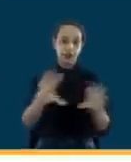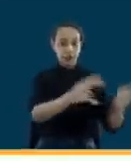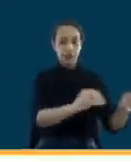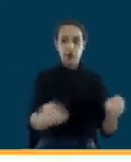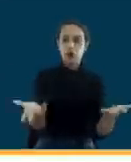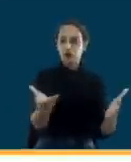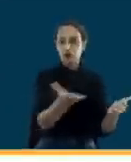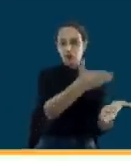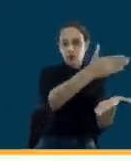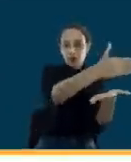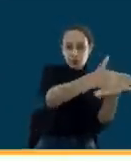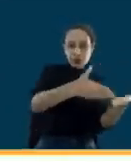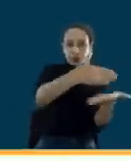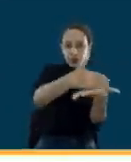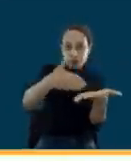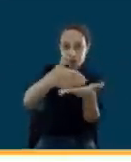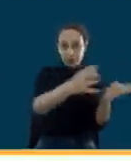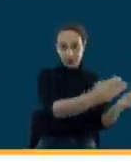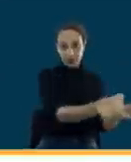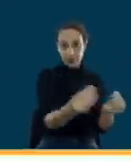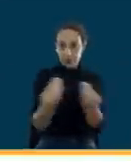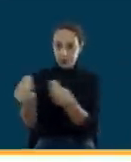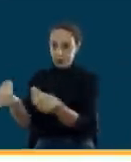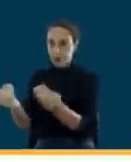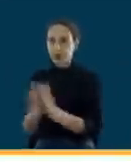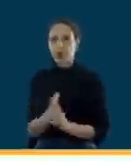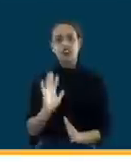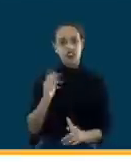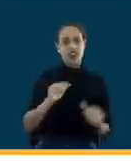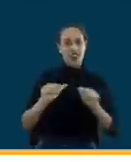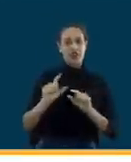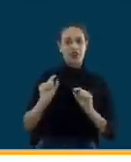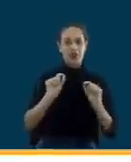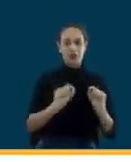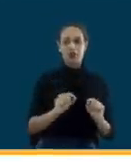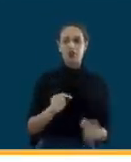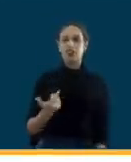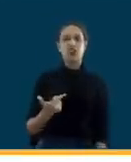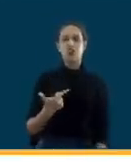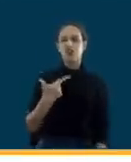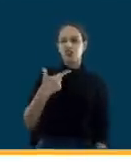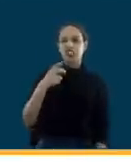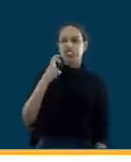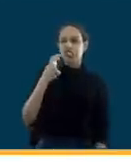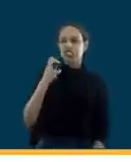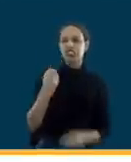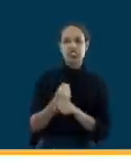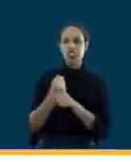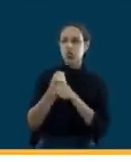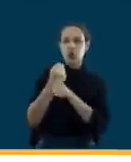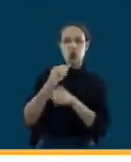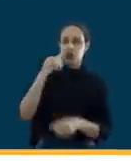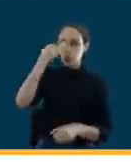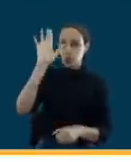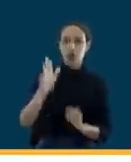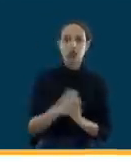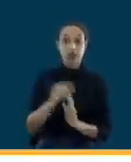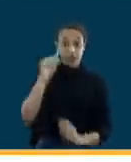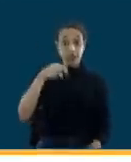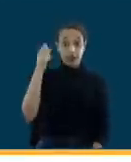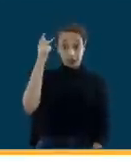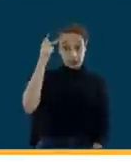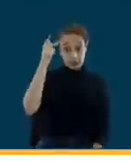nossa campanha, que já existe há mais de 20 anos, há mais de 25 anos, no caso de São Paulo, mas já está no Brasil